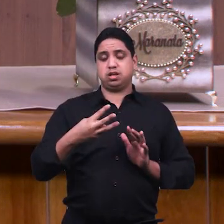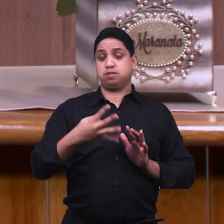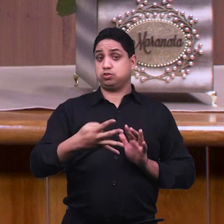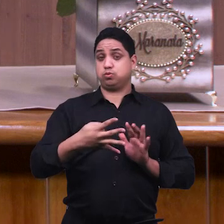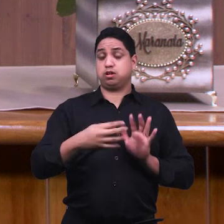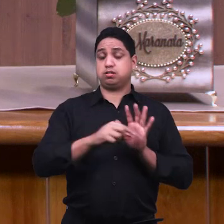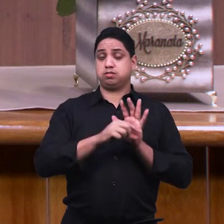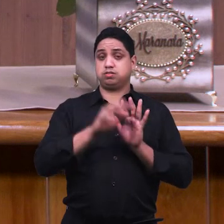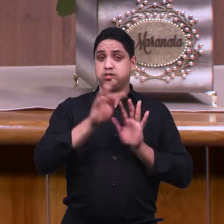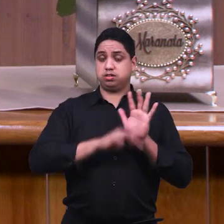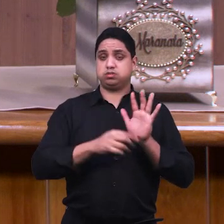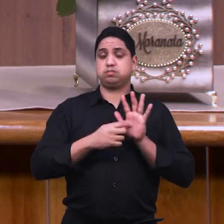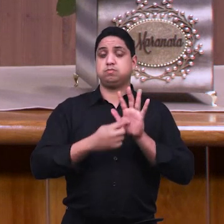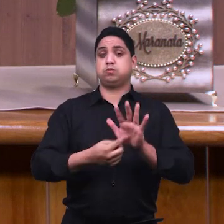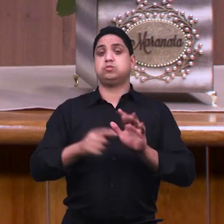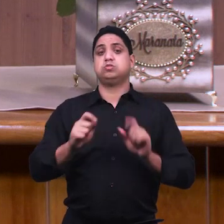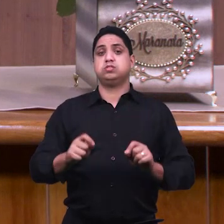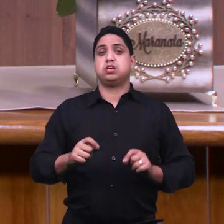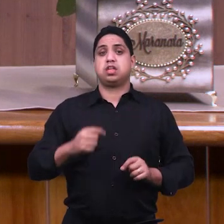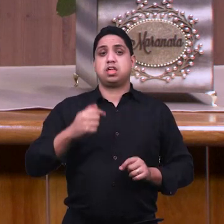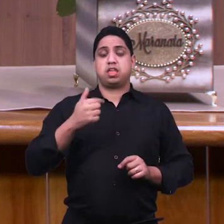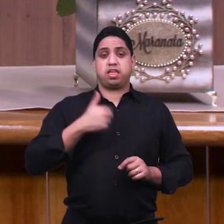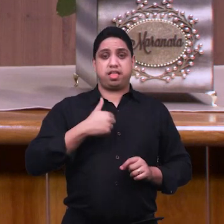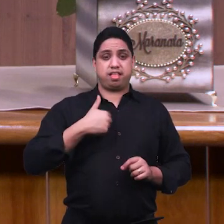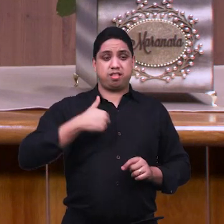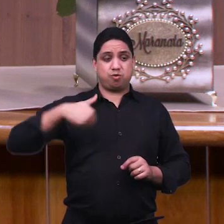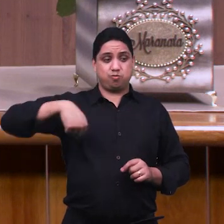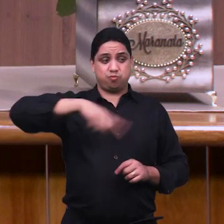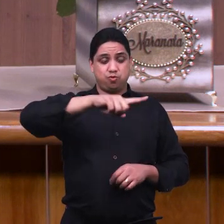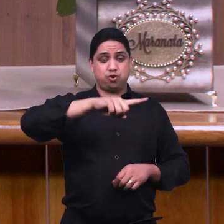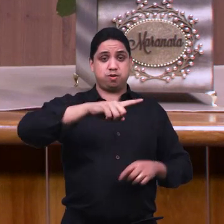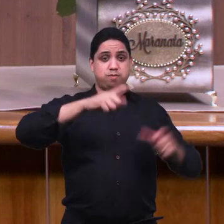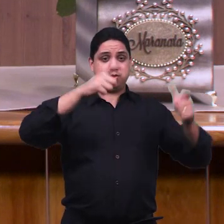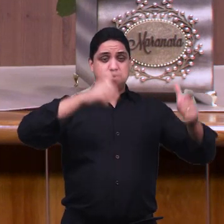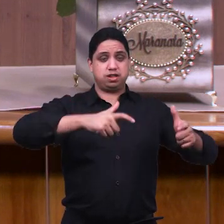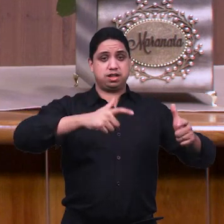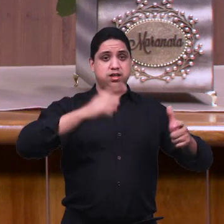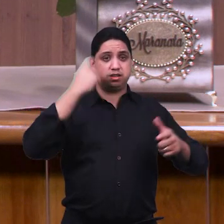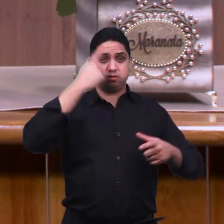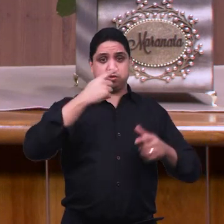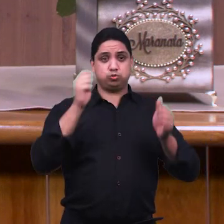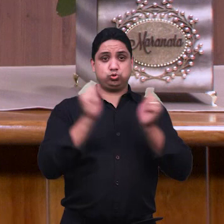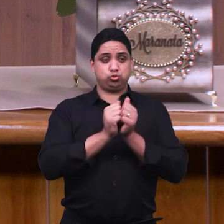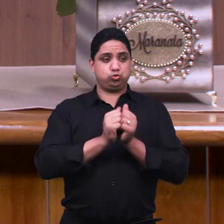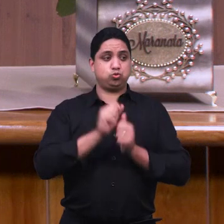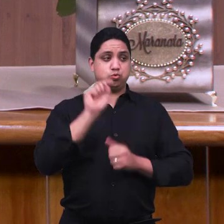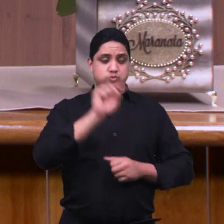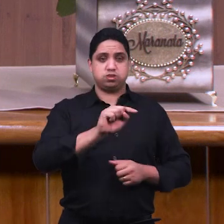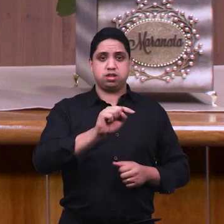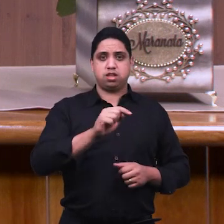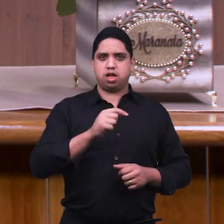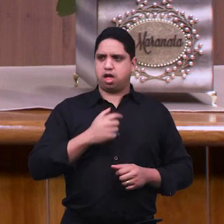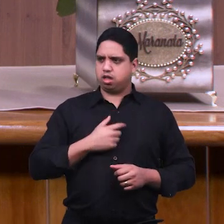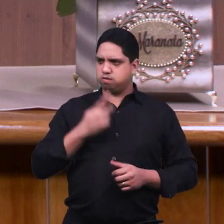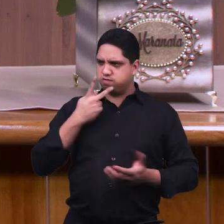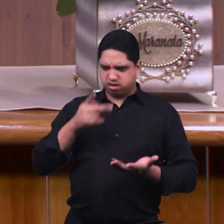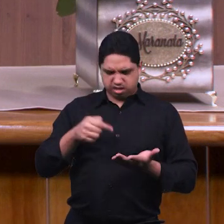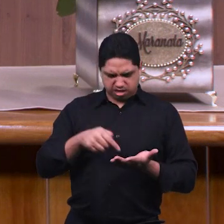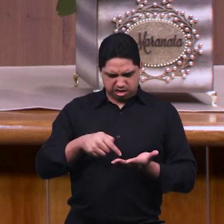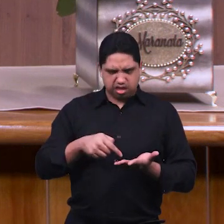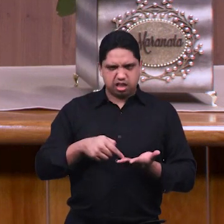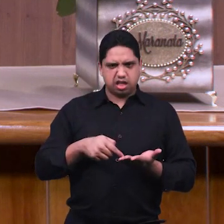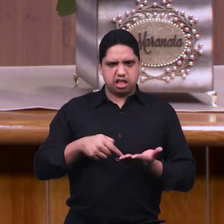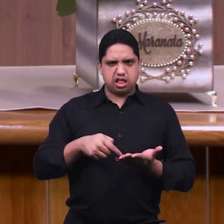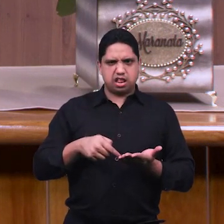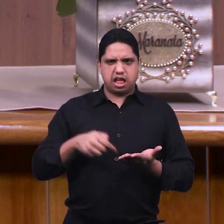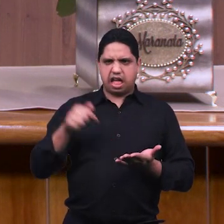texto: quando eu for partir para a Espanha, irei ter convosco. Aí ele falou: pai, tem Espanha aqui na Bíblia aqui? Mas